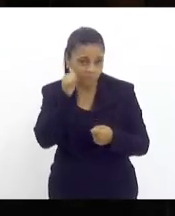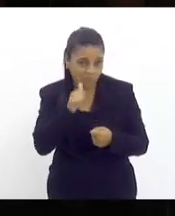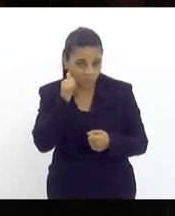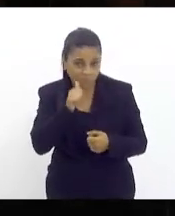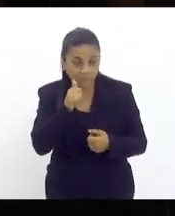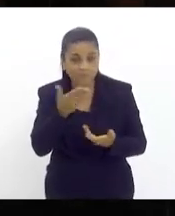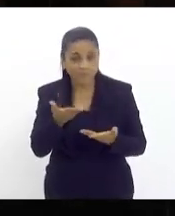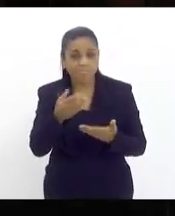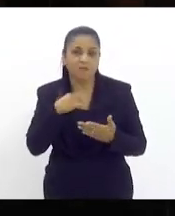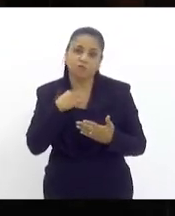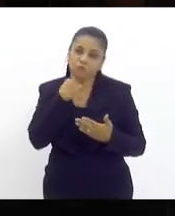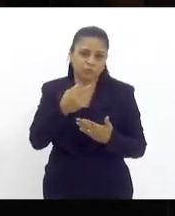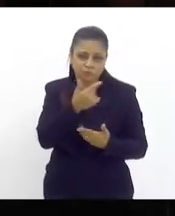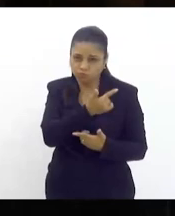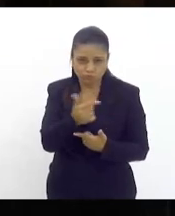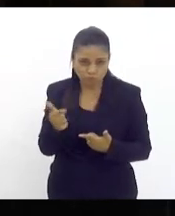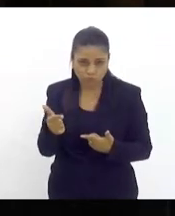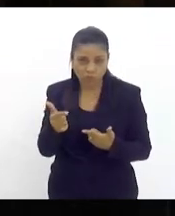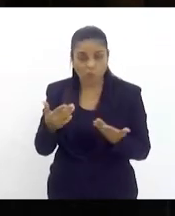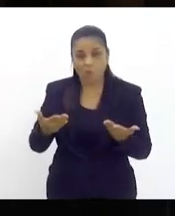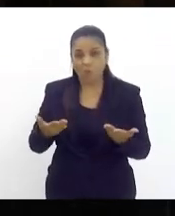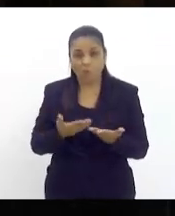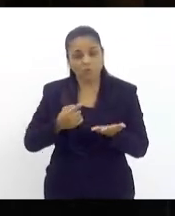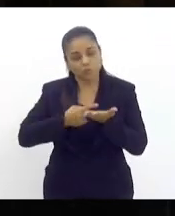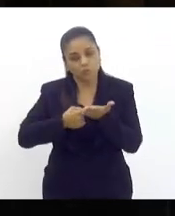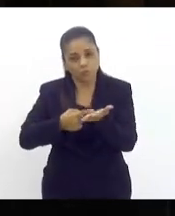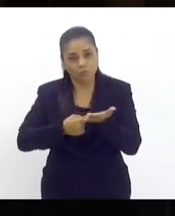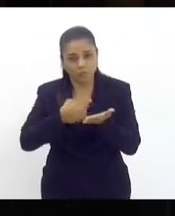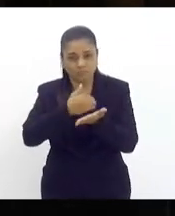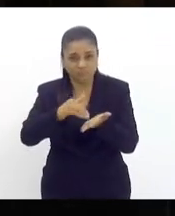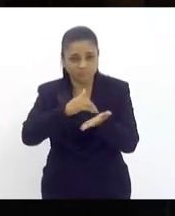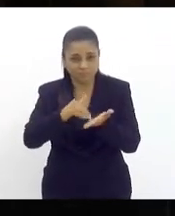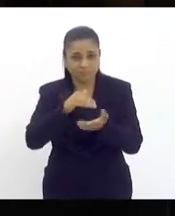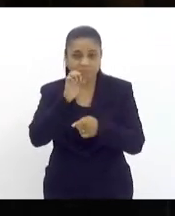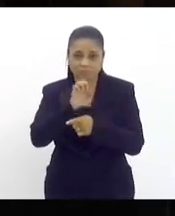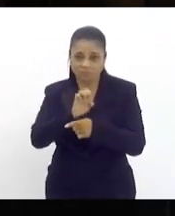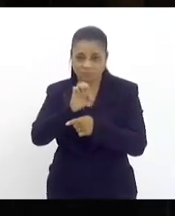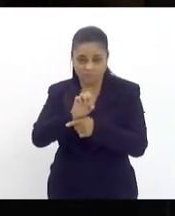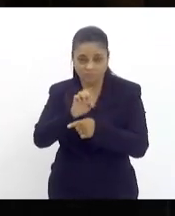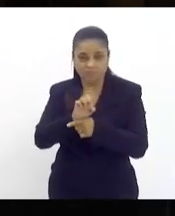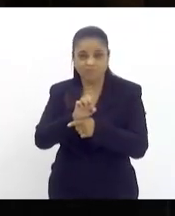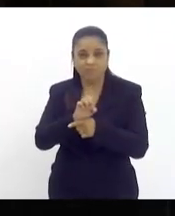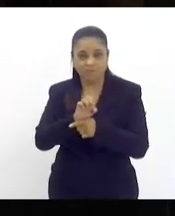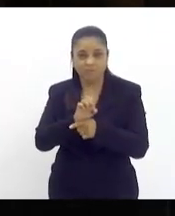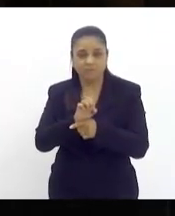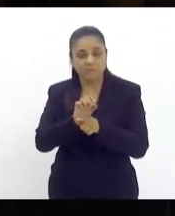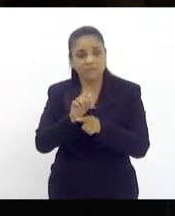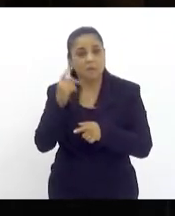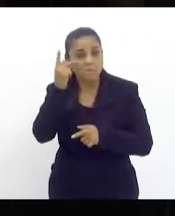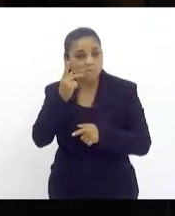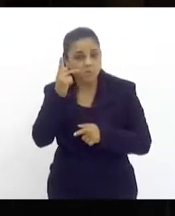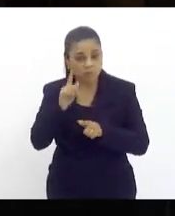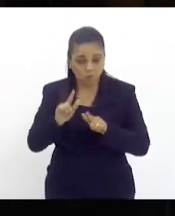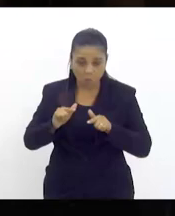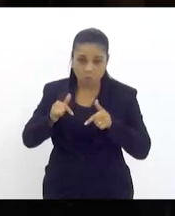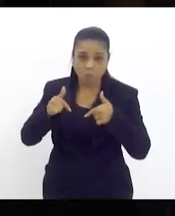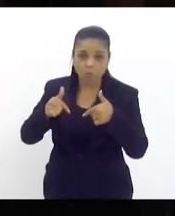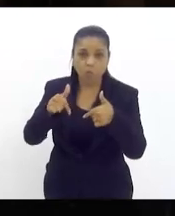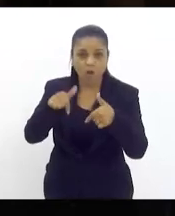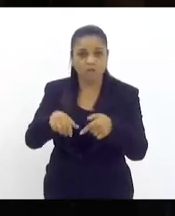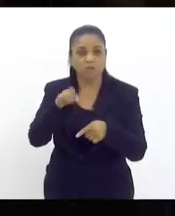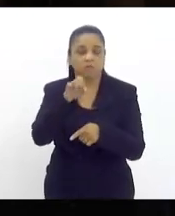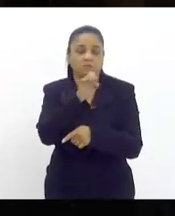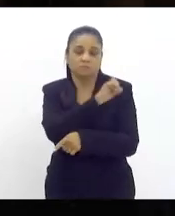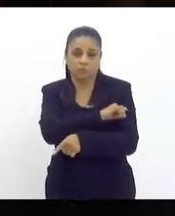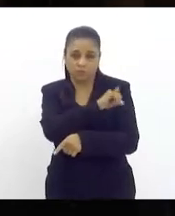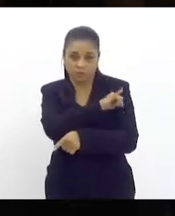dúvida hoje do comprometimento da secretária de estado em fazer com que essa política ocorra no estado do